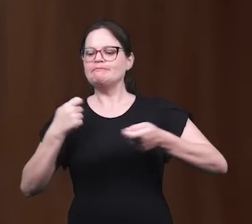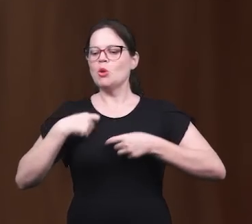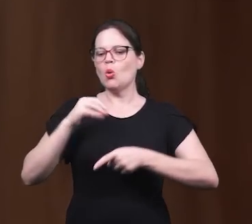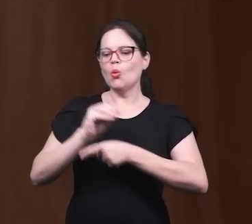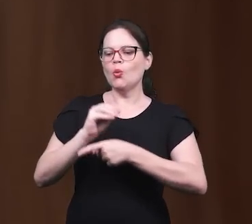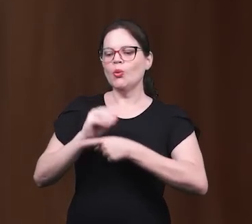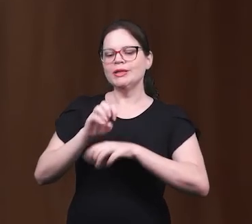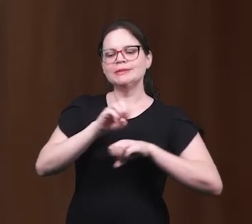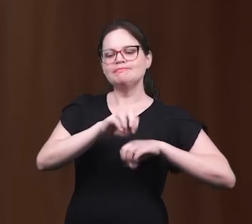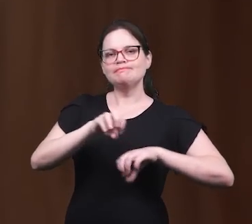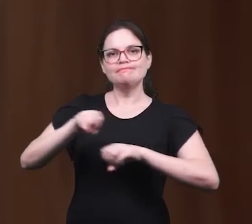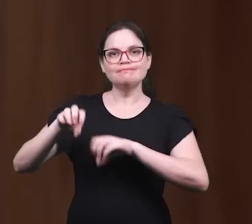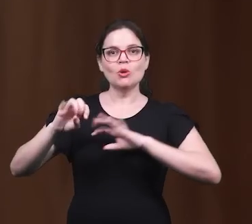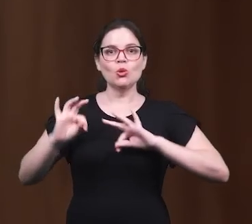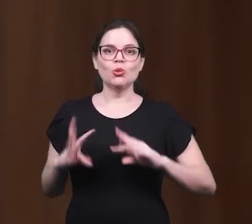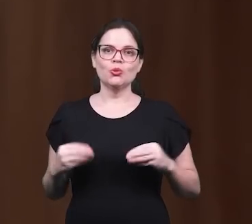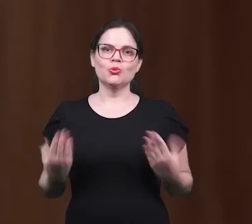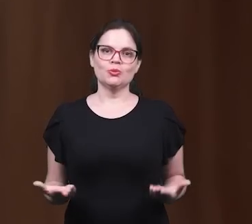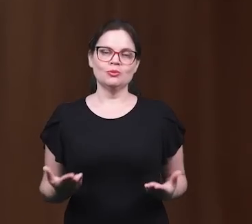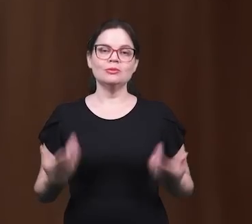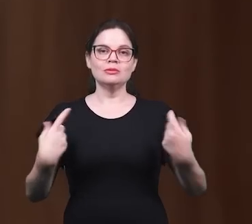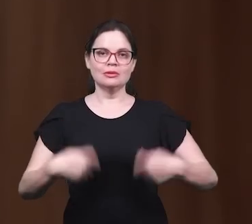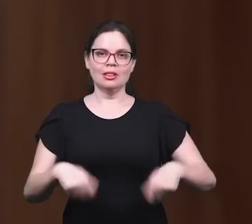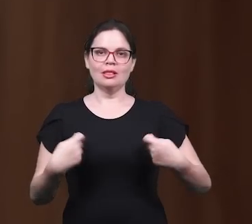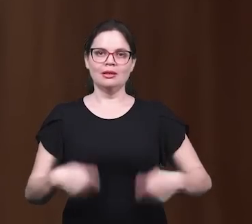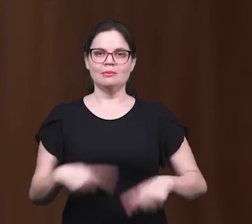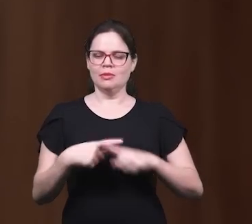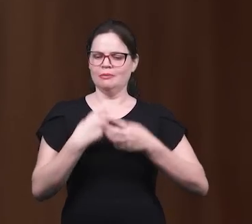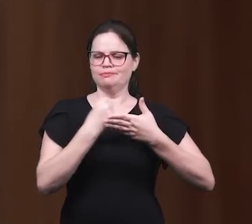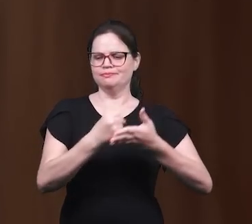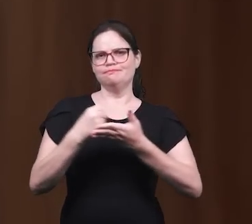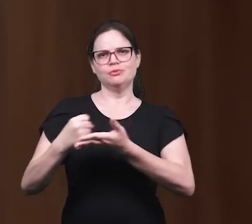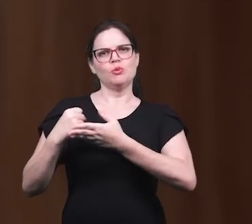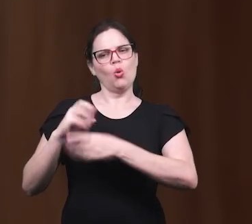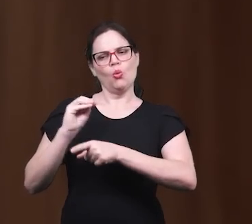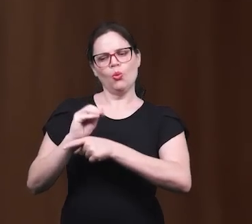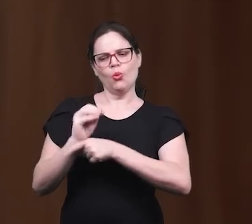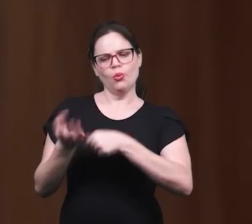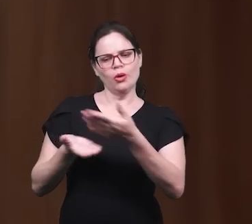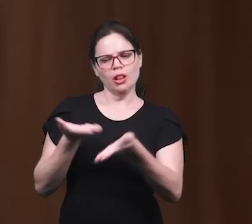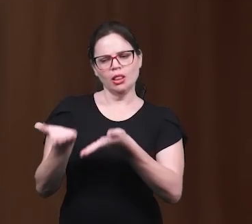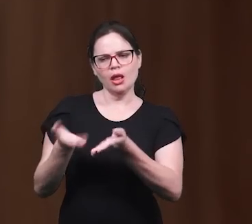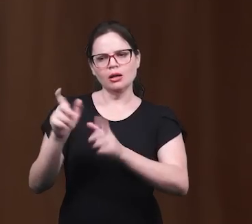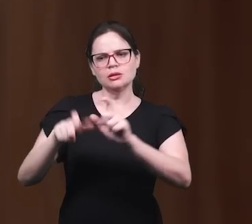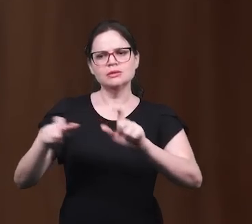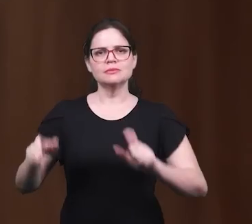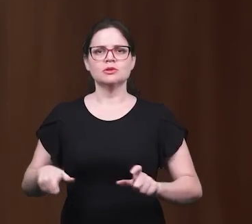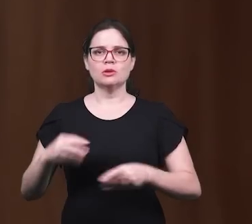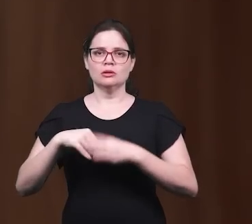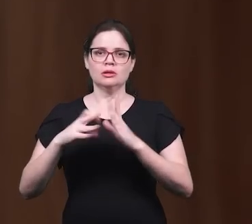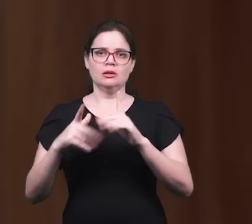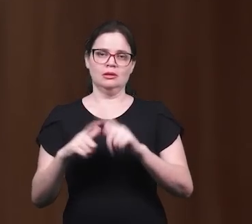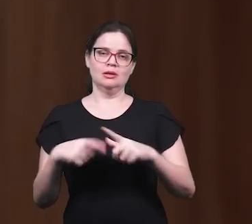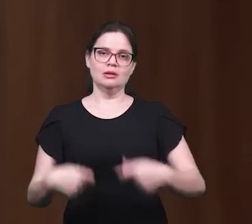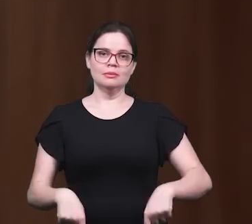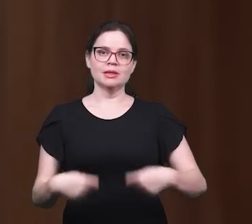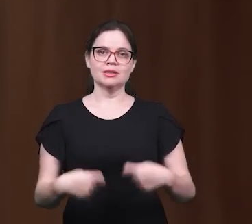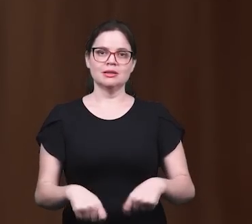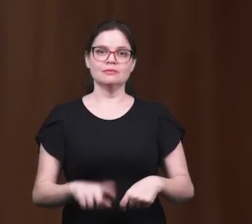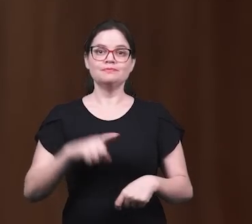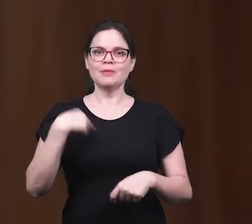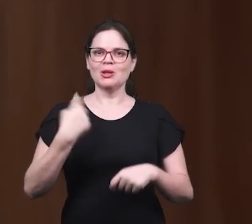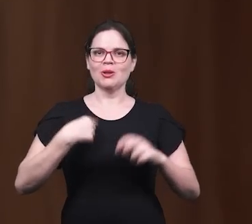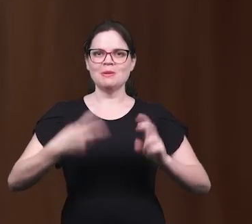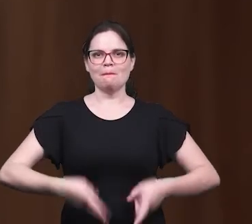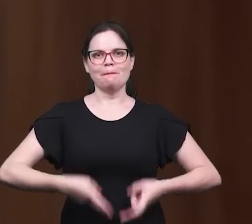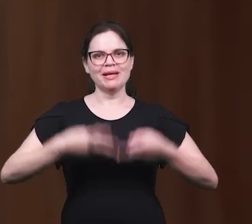aquilo que está sendo necessário, a assistência, o cuidado com a igreja. Então, nós vamos perceber